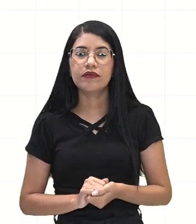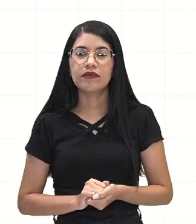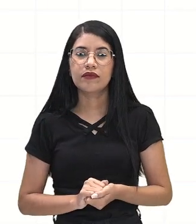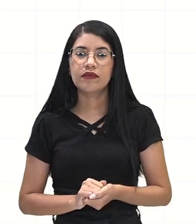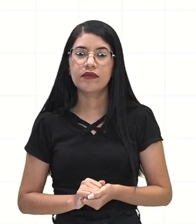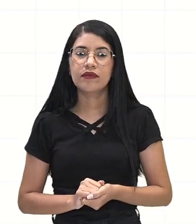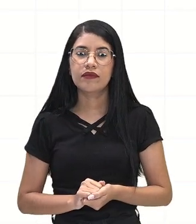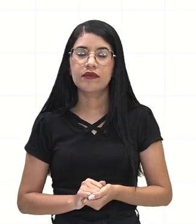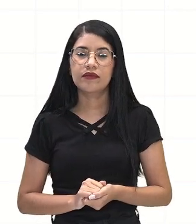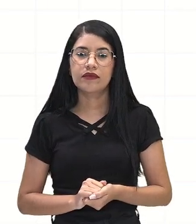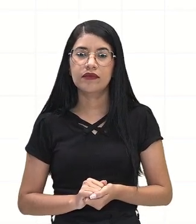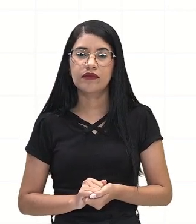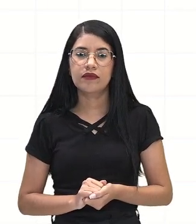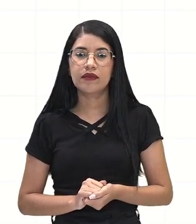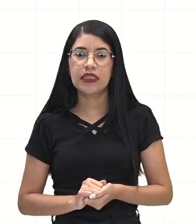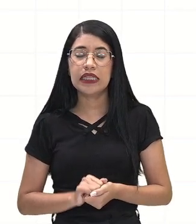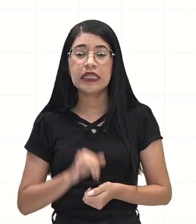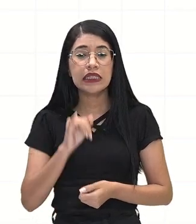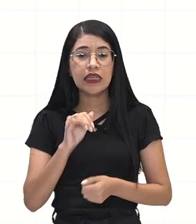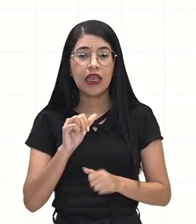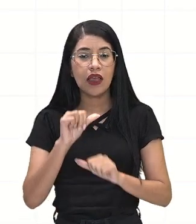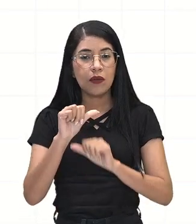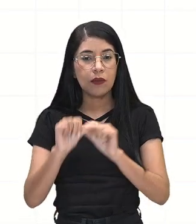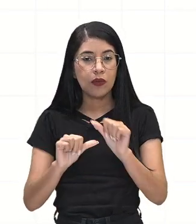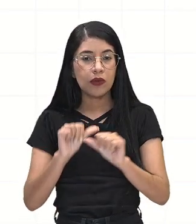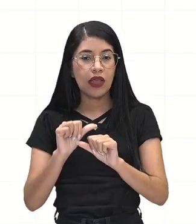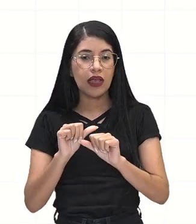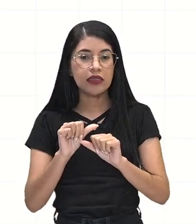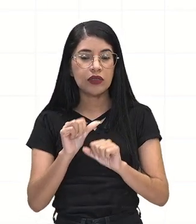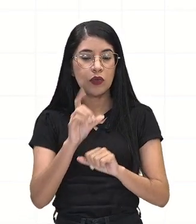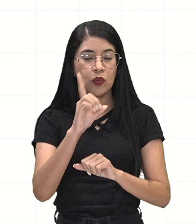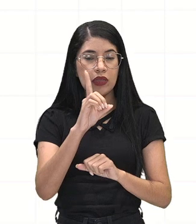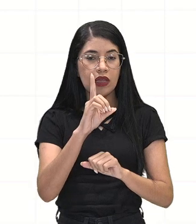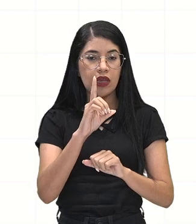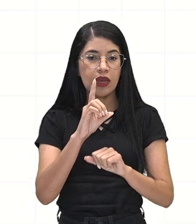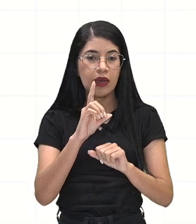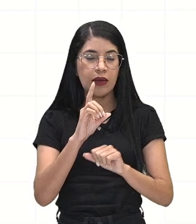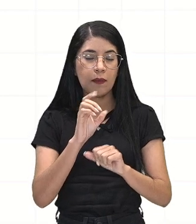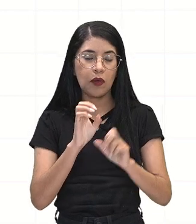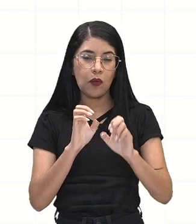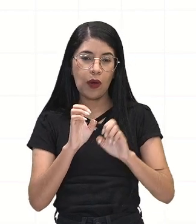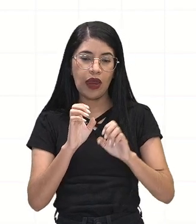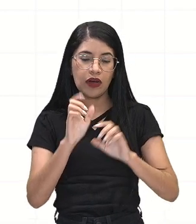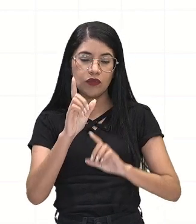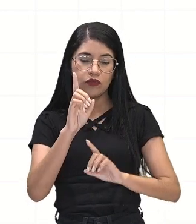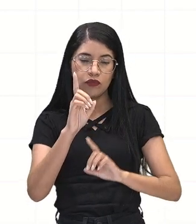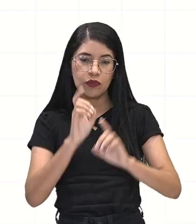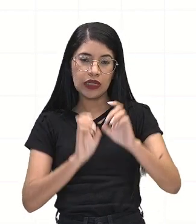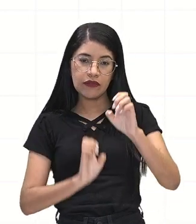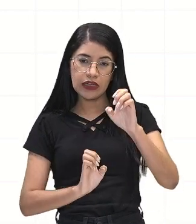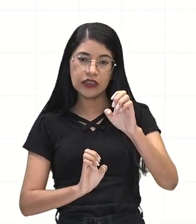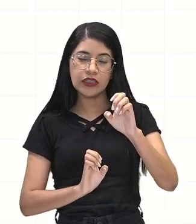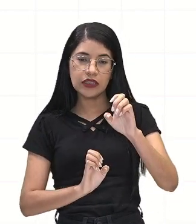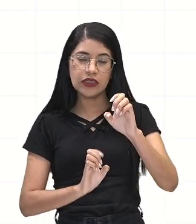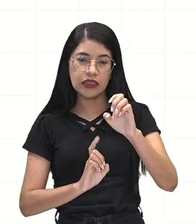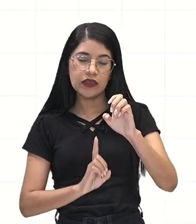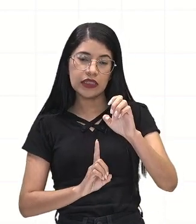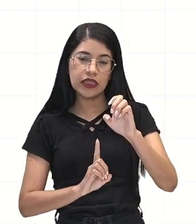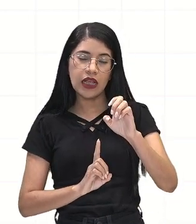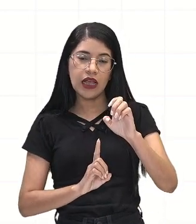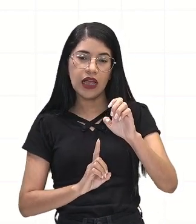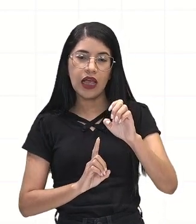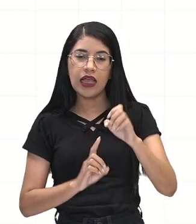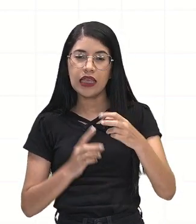se eu transladasse esse ângulo D aqui para baixo, ó, para essa posição, né, que ele é